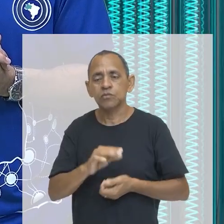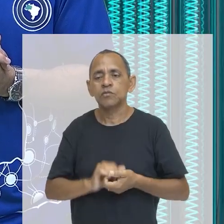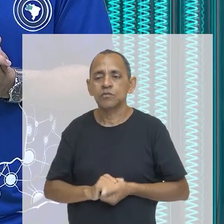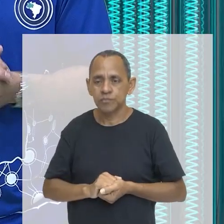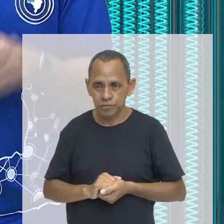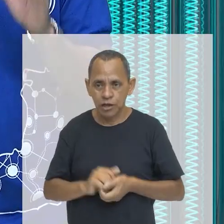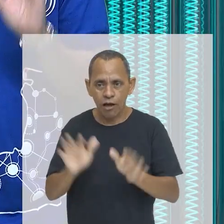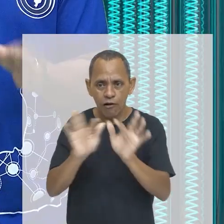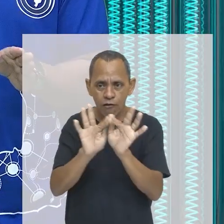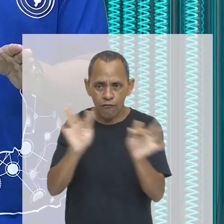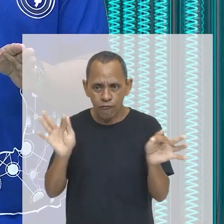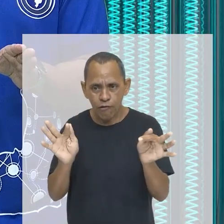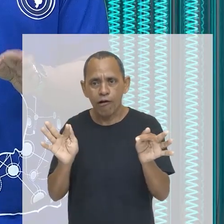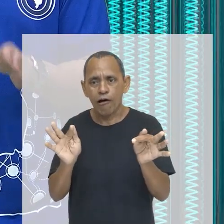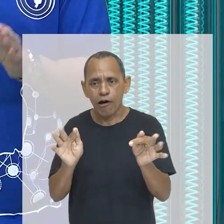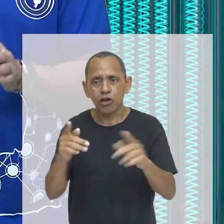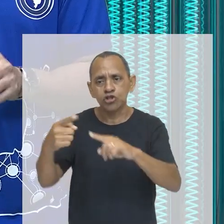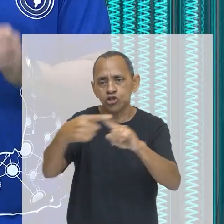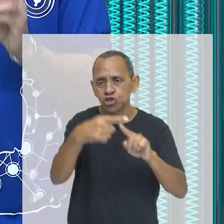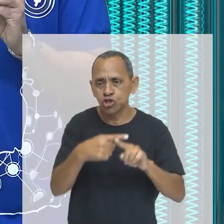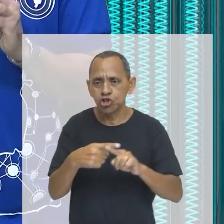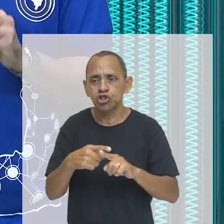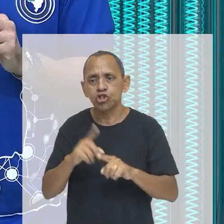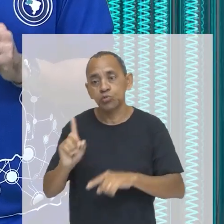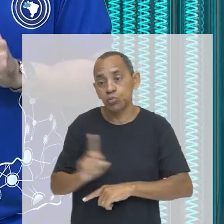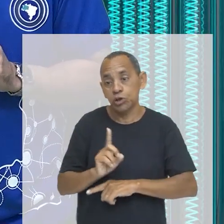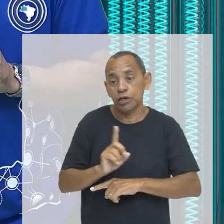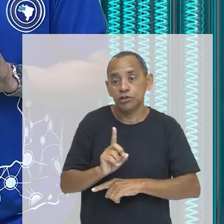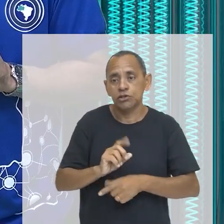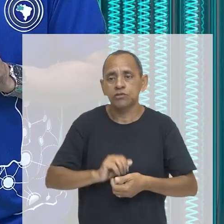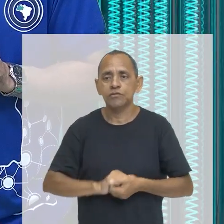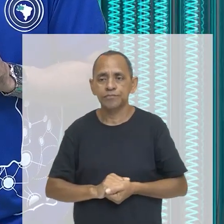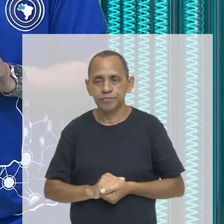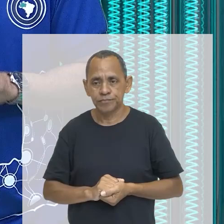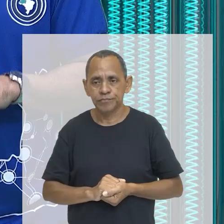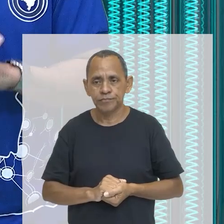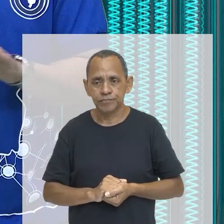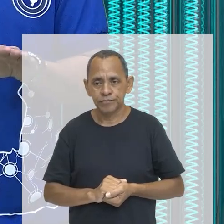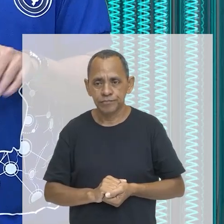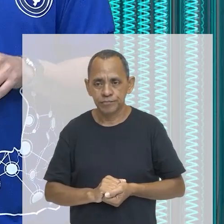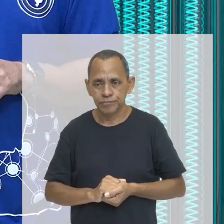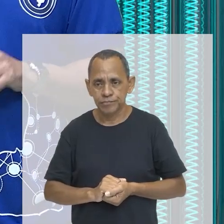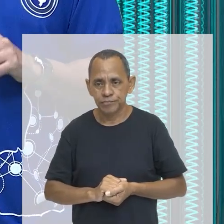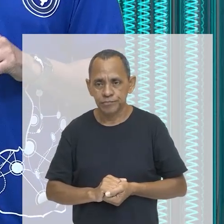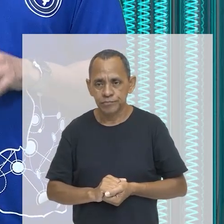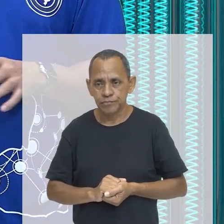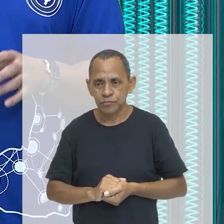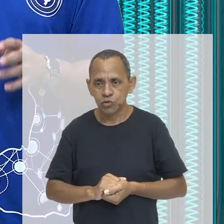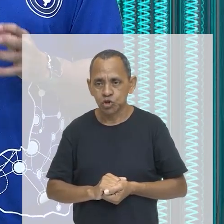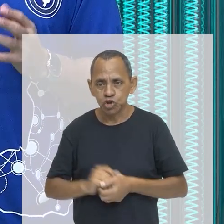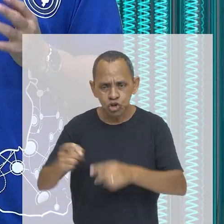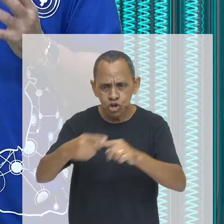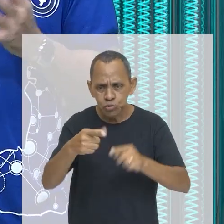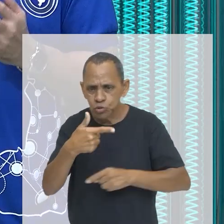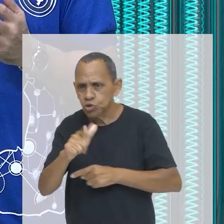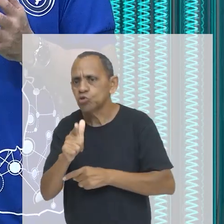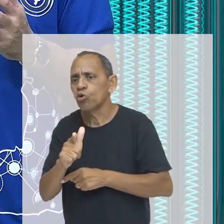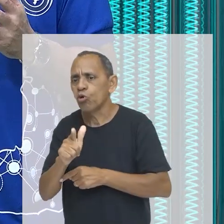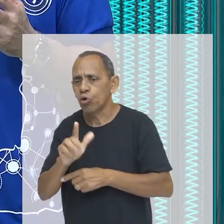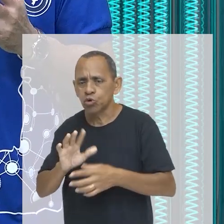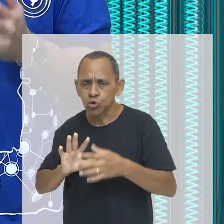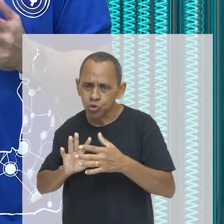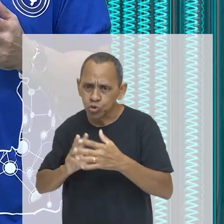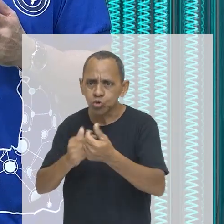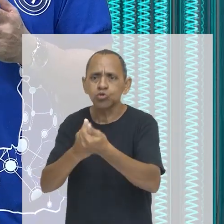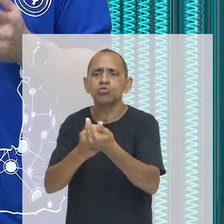negativa, certo? Somente com os verbos semimodais eu preciso de um outro verbo auxiliar. Nas outras situações, com todos os outros verbos, com